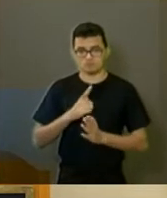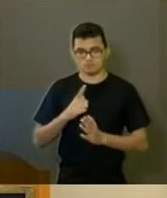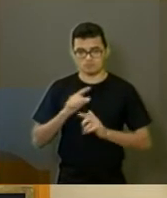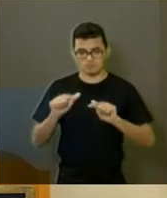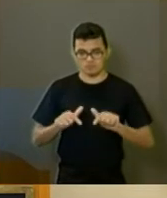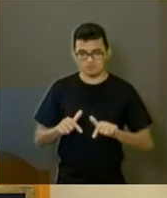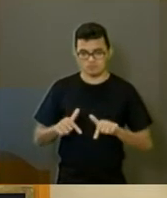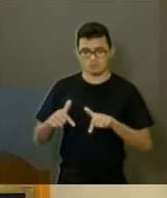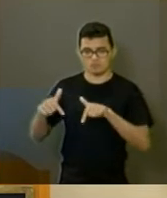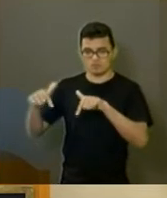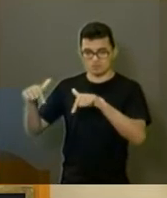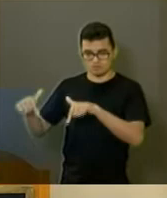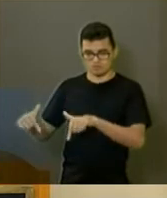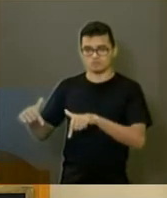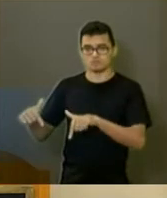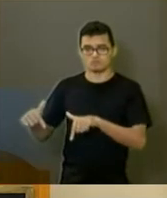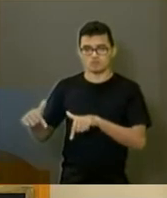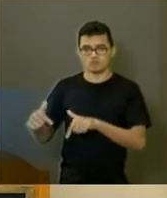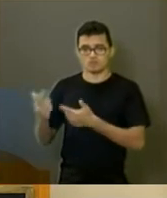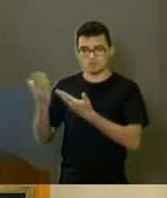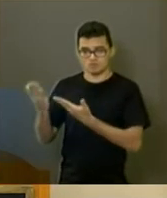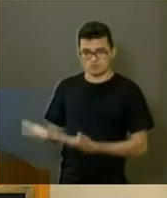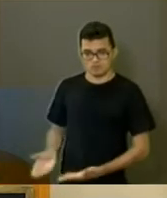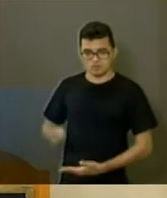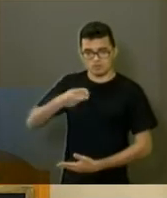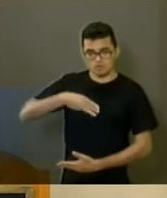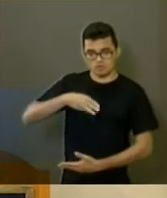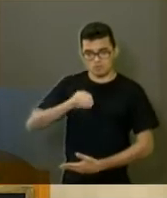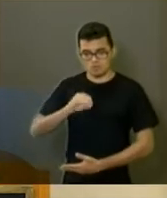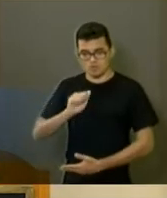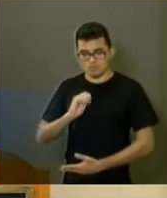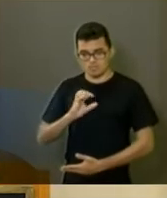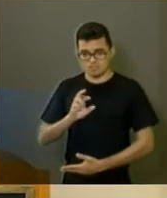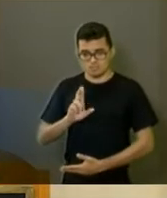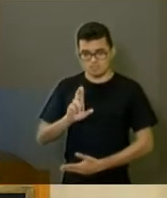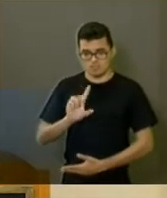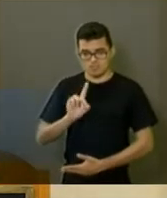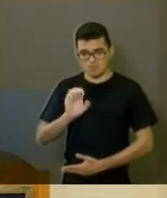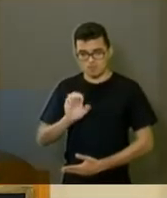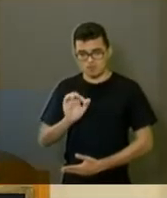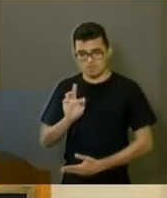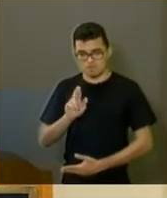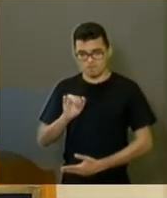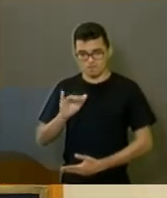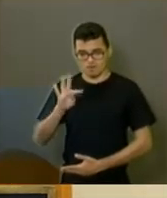a honraria Diploma de Honra ao Mérito ao senhor Moacir de Freitas.